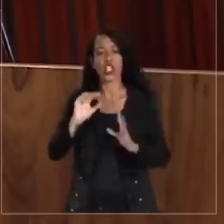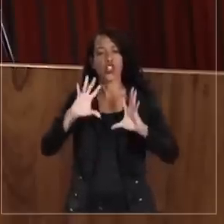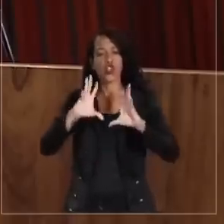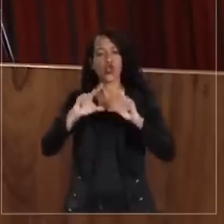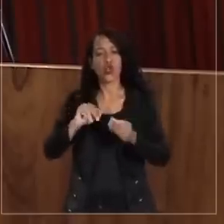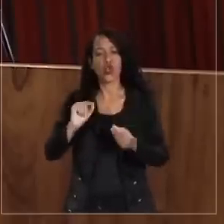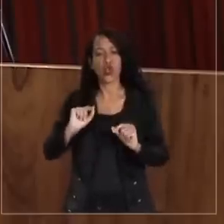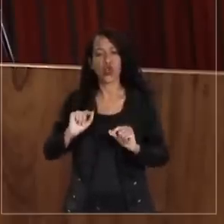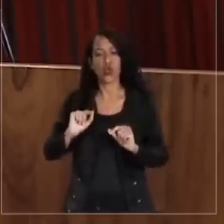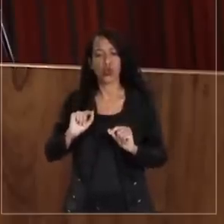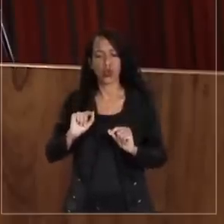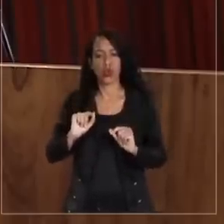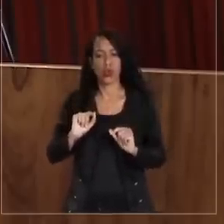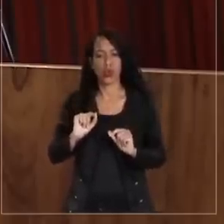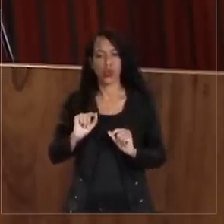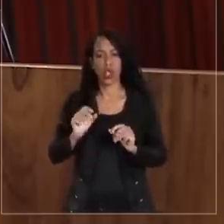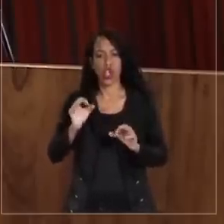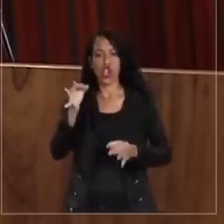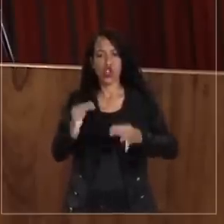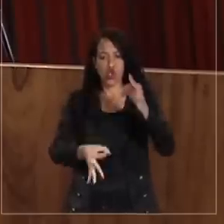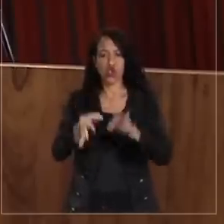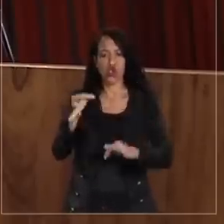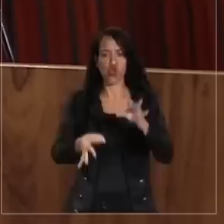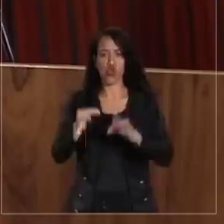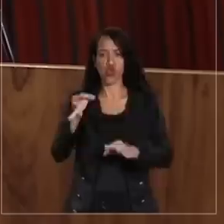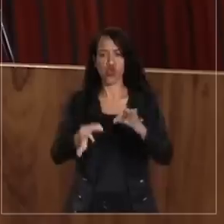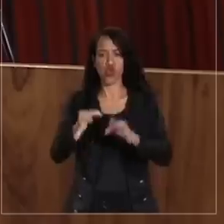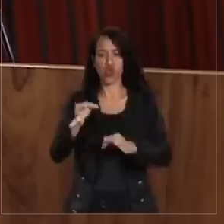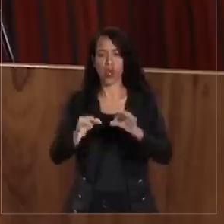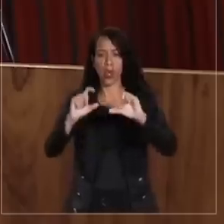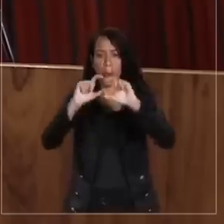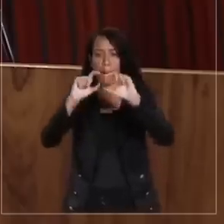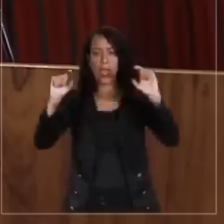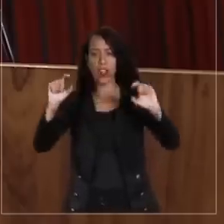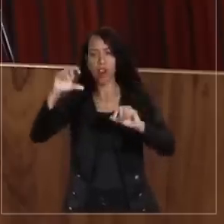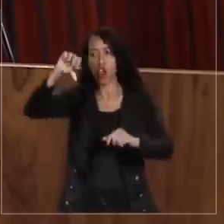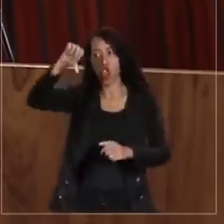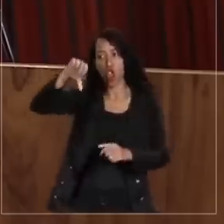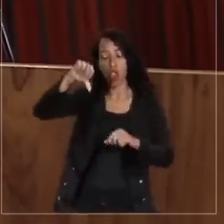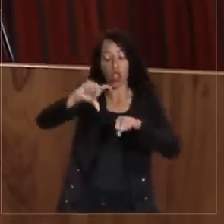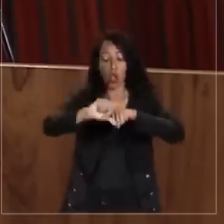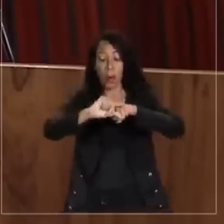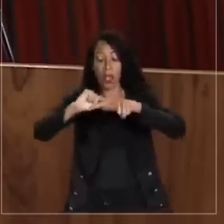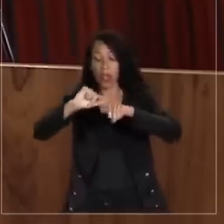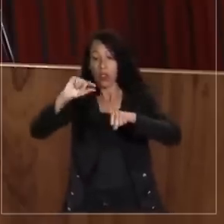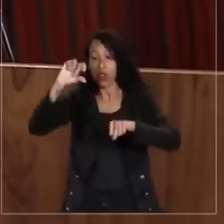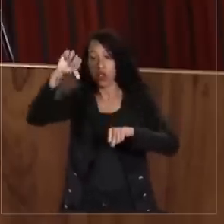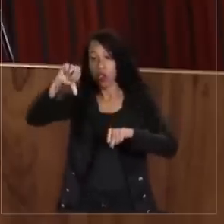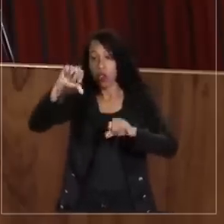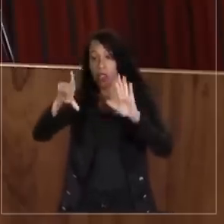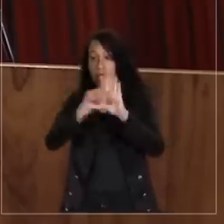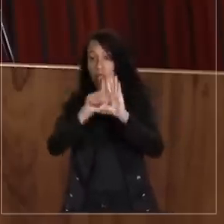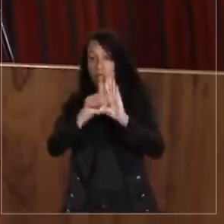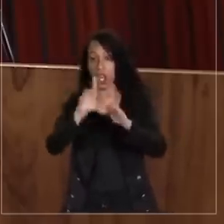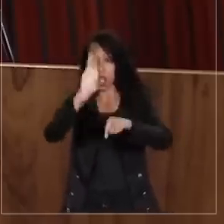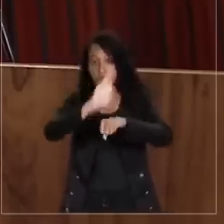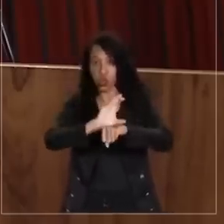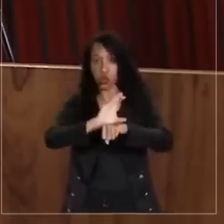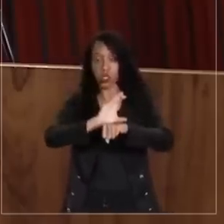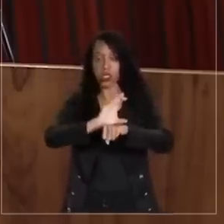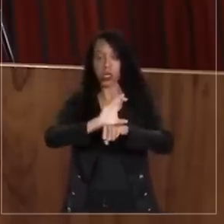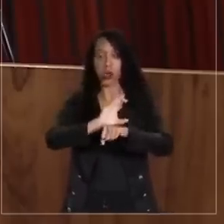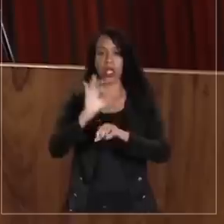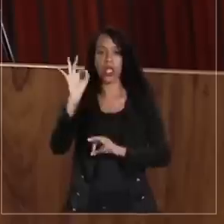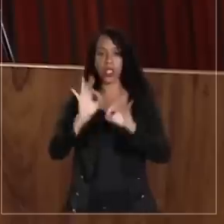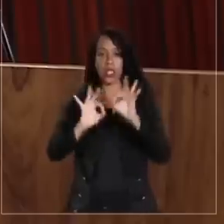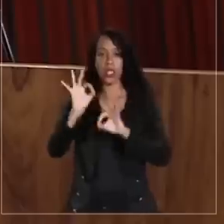no enquadramento jurídico, no parágrafo 9 do artigo 14 da Constituição Brasileira, que